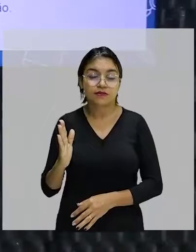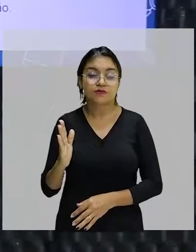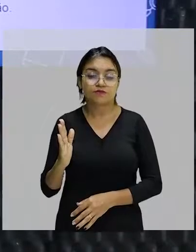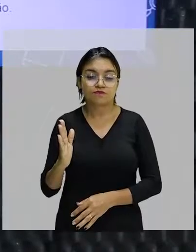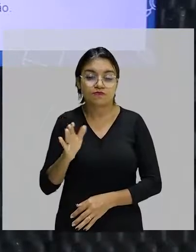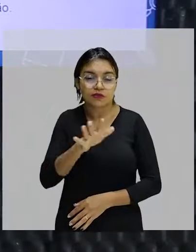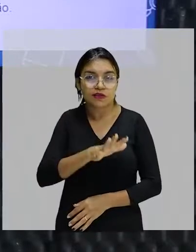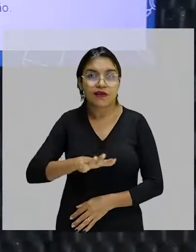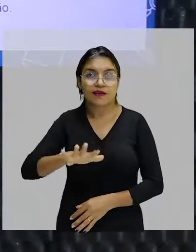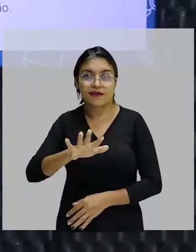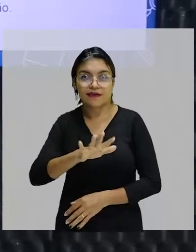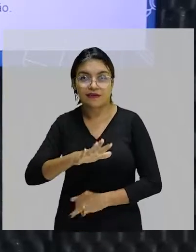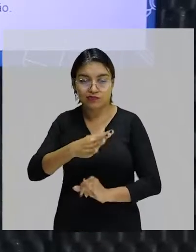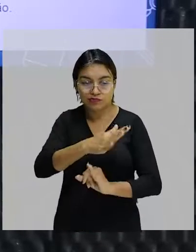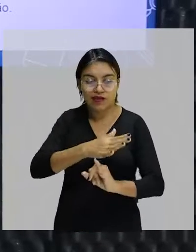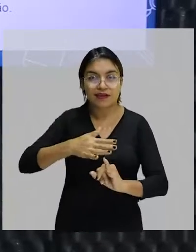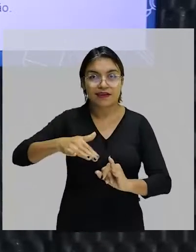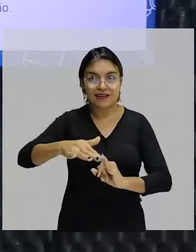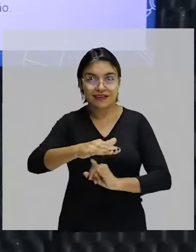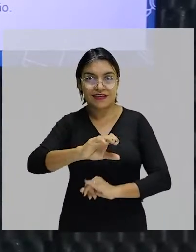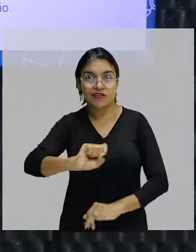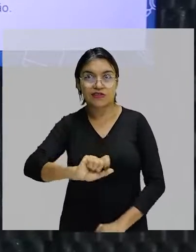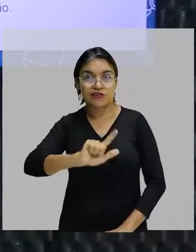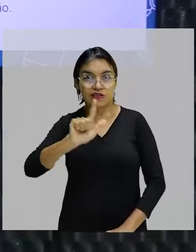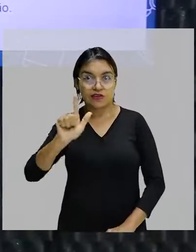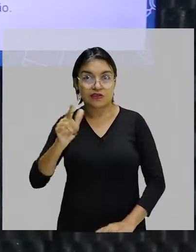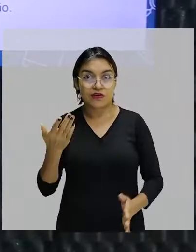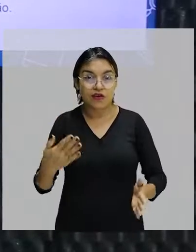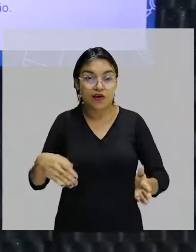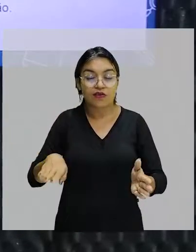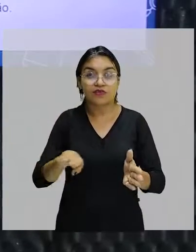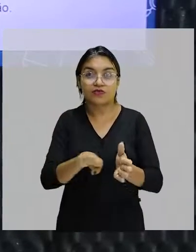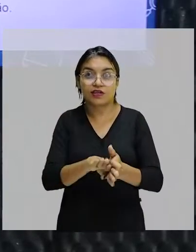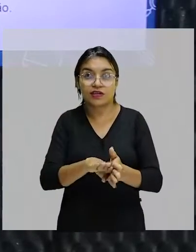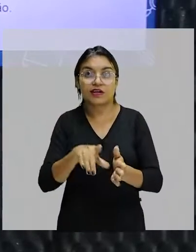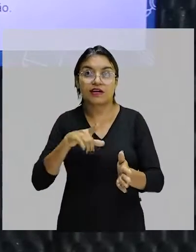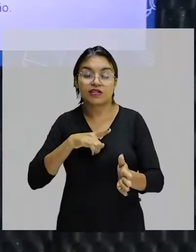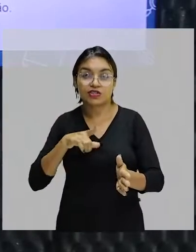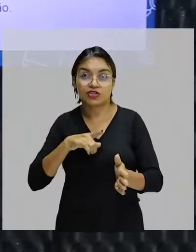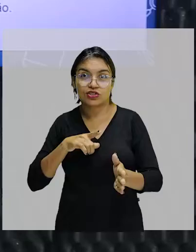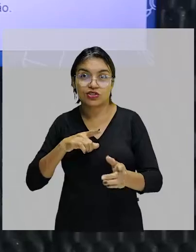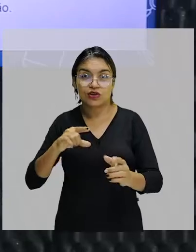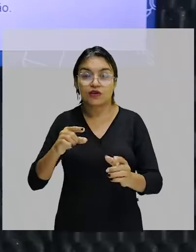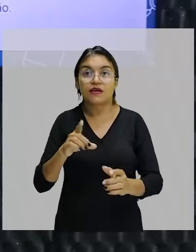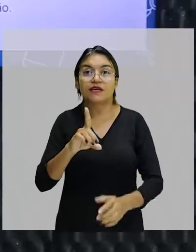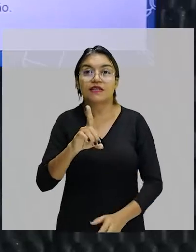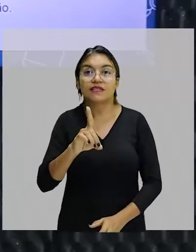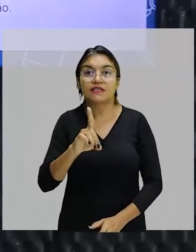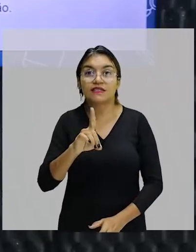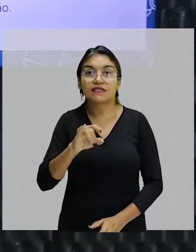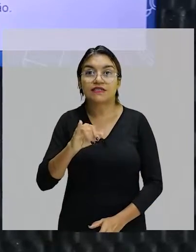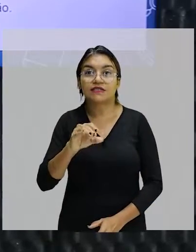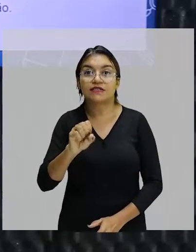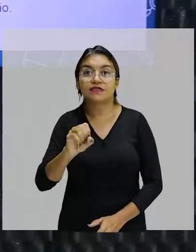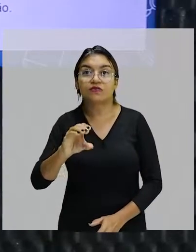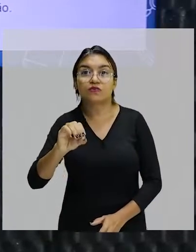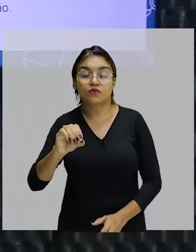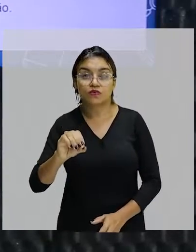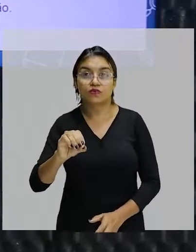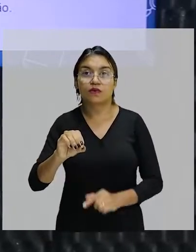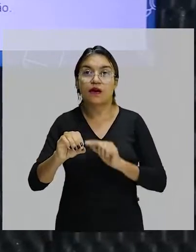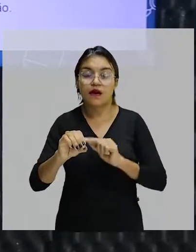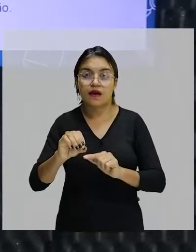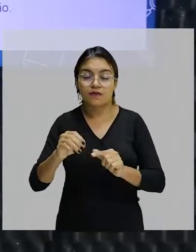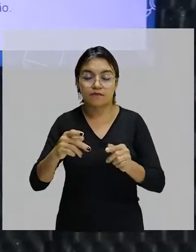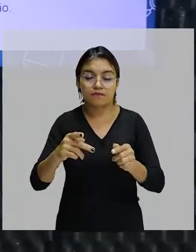nessa região da ilha de São Luís e, ao chegar, eles traziam discos. Tá? Discos, pessoal, para quem não conhece, era